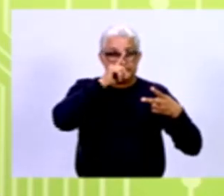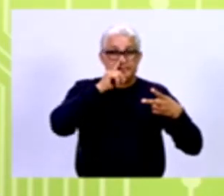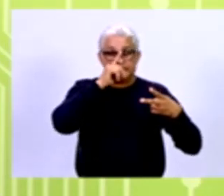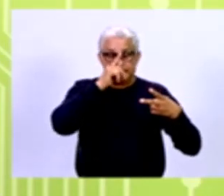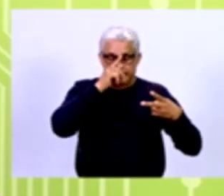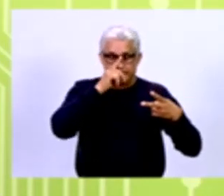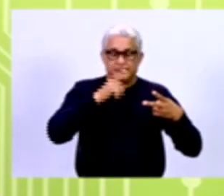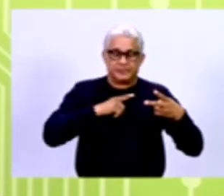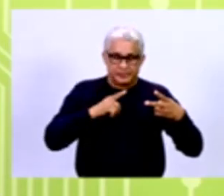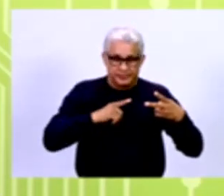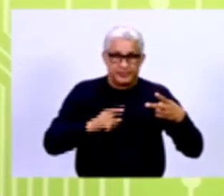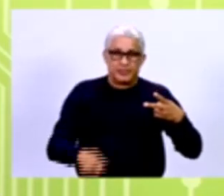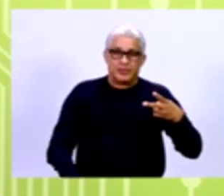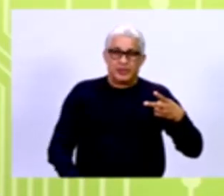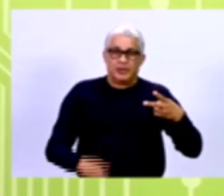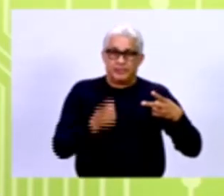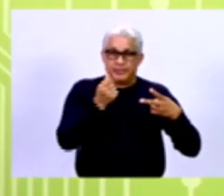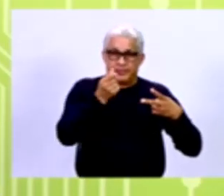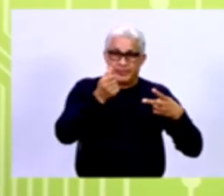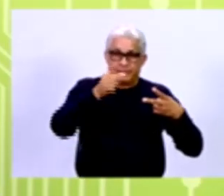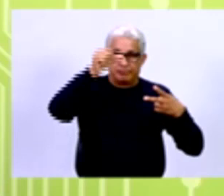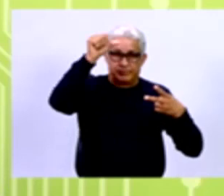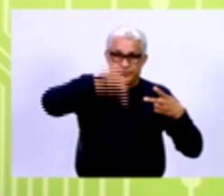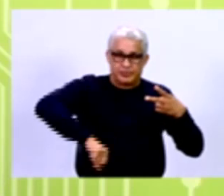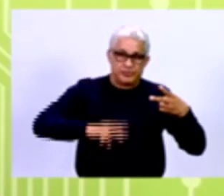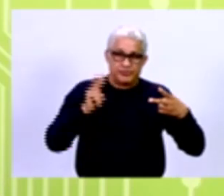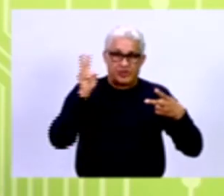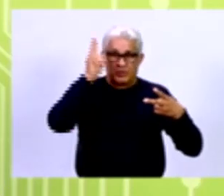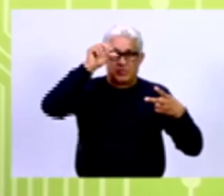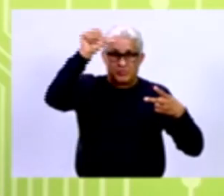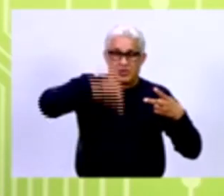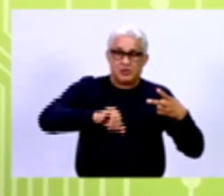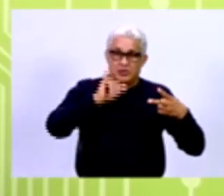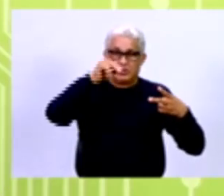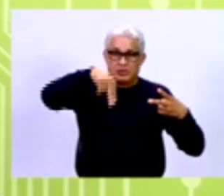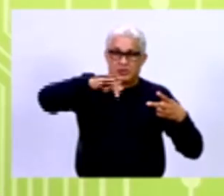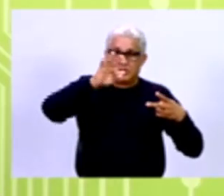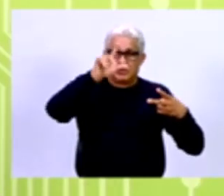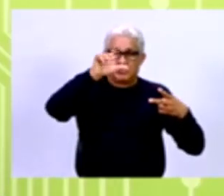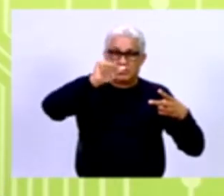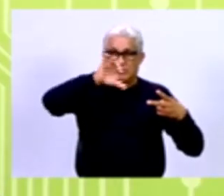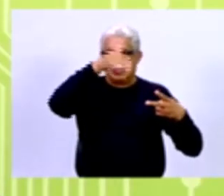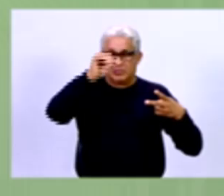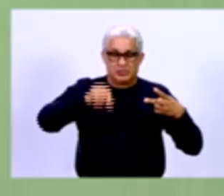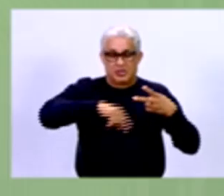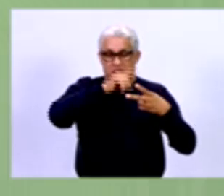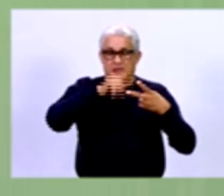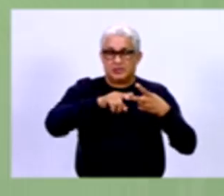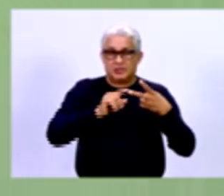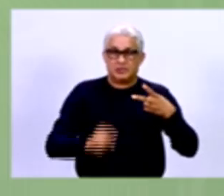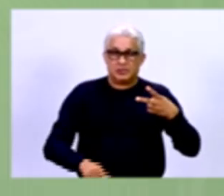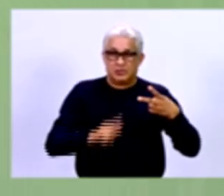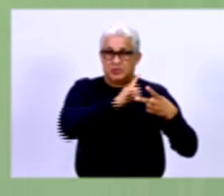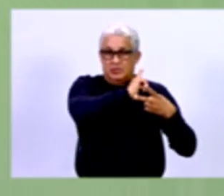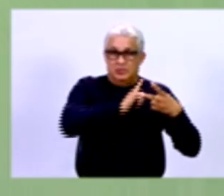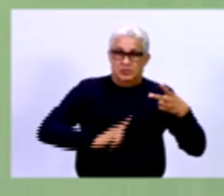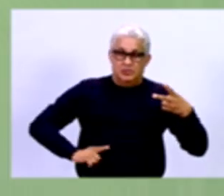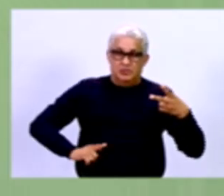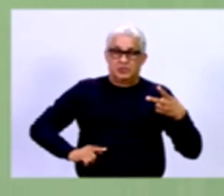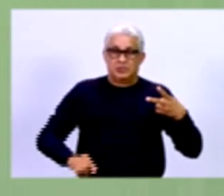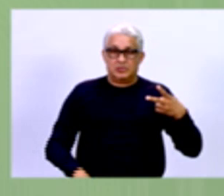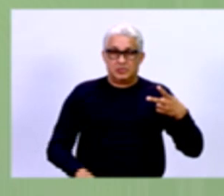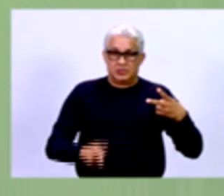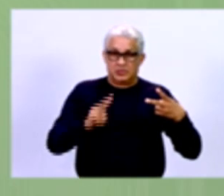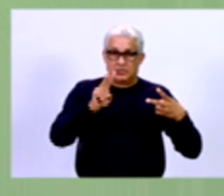excesso de moeda no mercado e o preço dela se desvaloriza. Isso se chama inflação, nós já mostramos. No segundo caso, o governo, ao